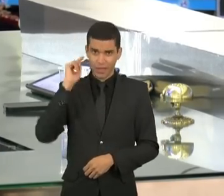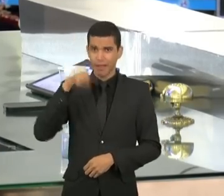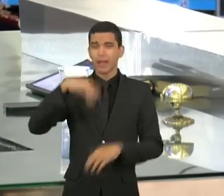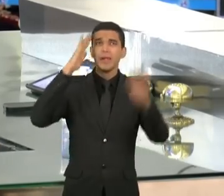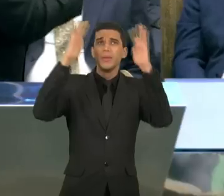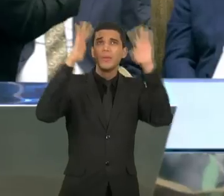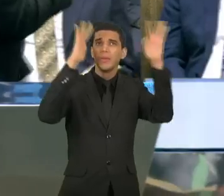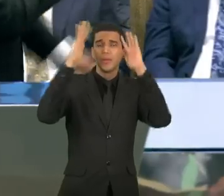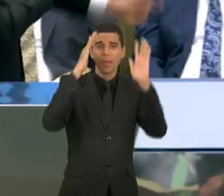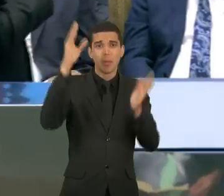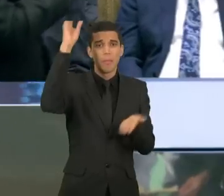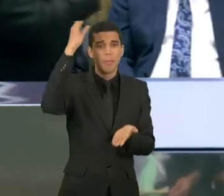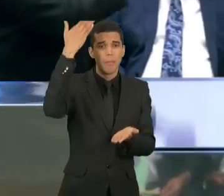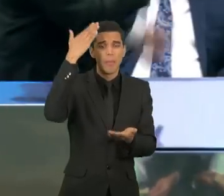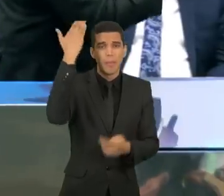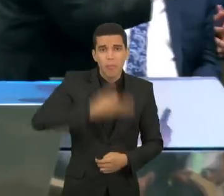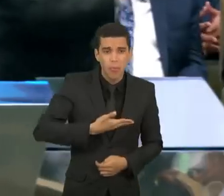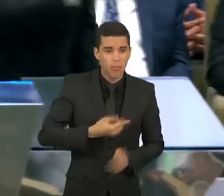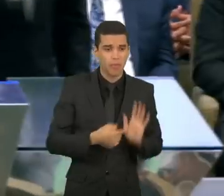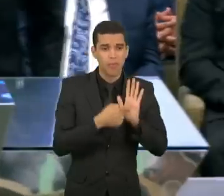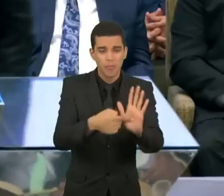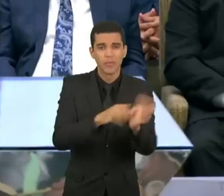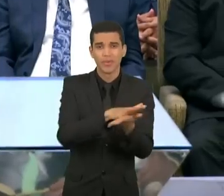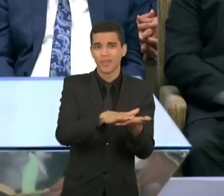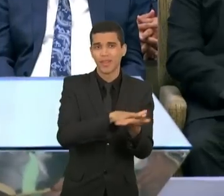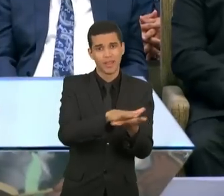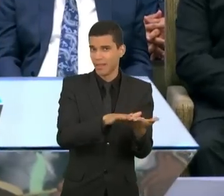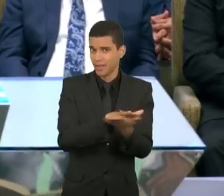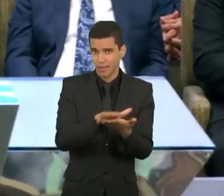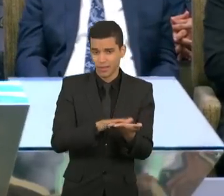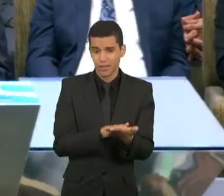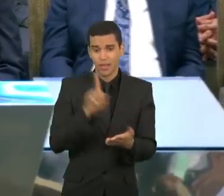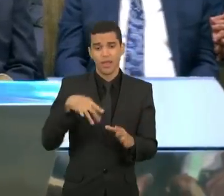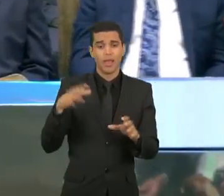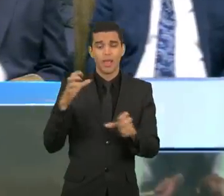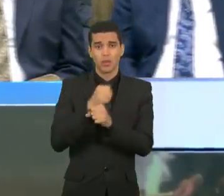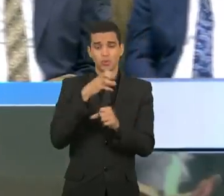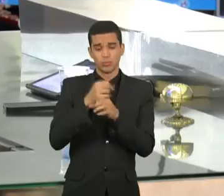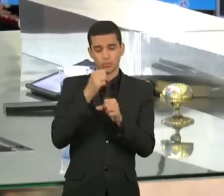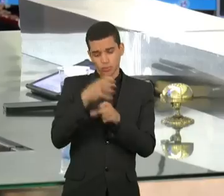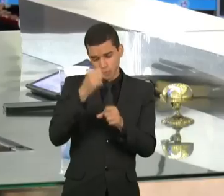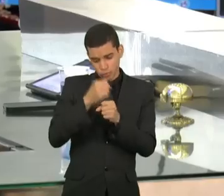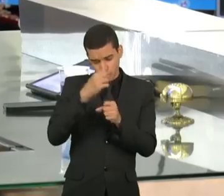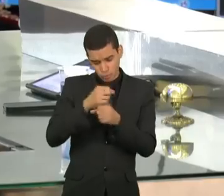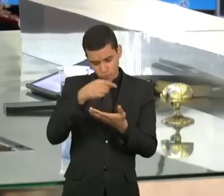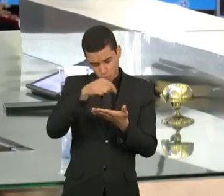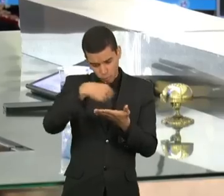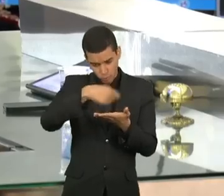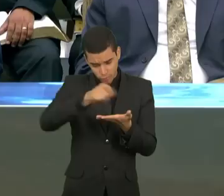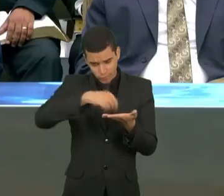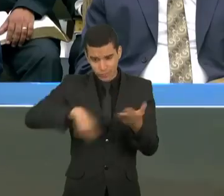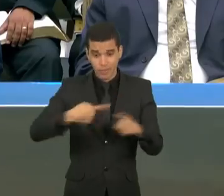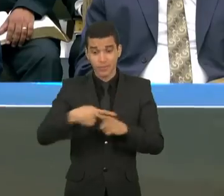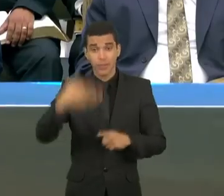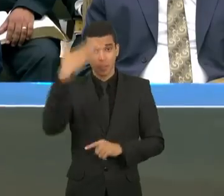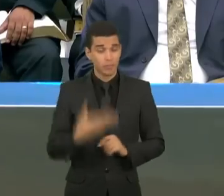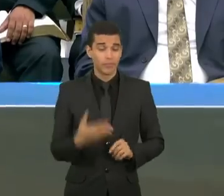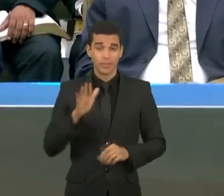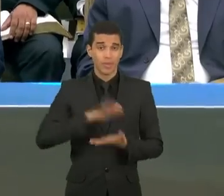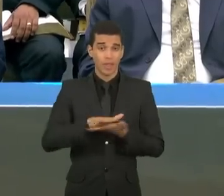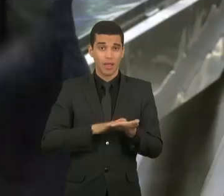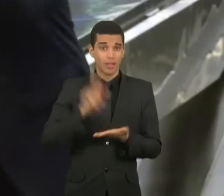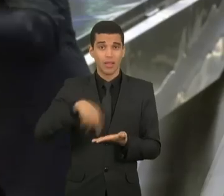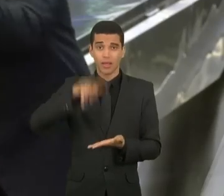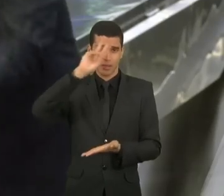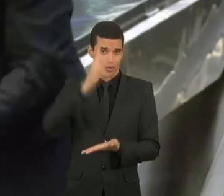não se prova nada, não se vê nada, a não ser cálculos e hipóteses. Mas sabe o que é que acontece? As